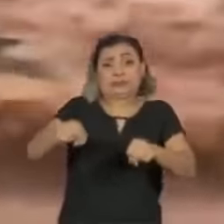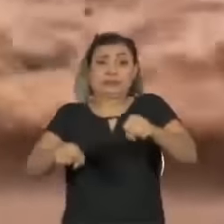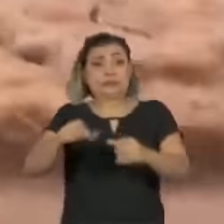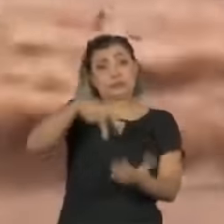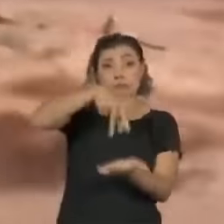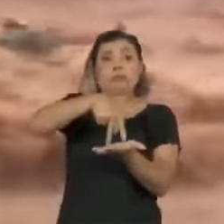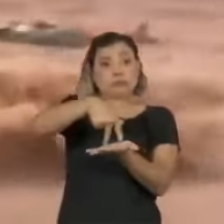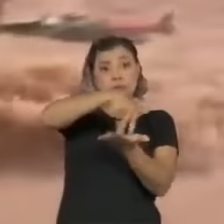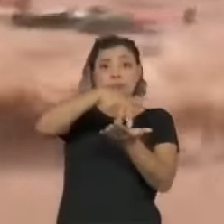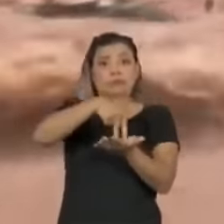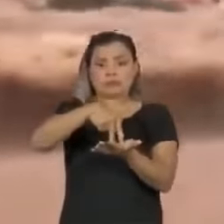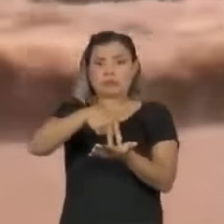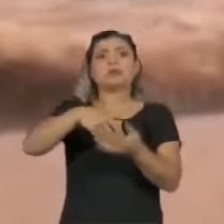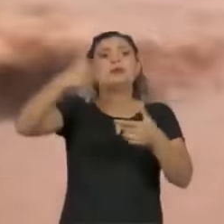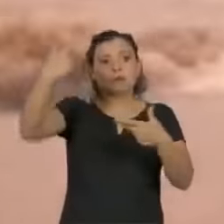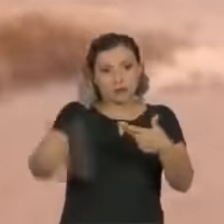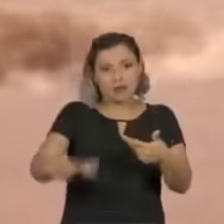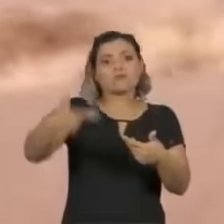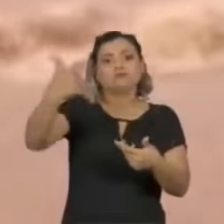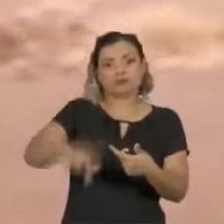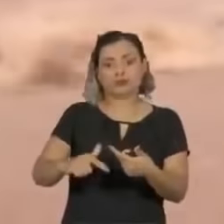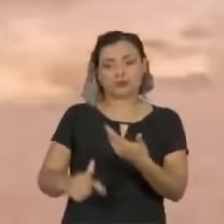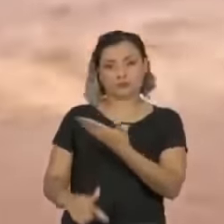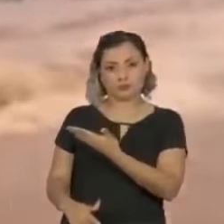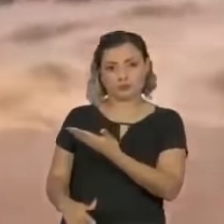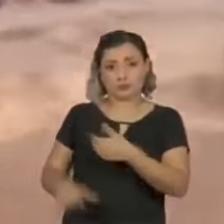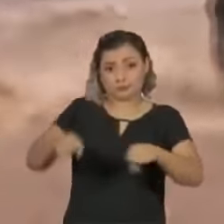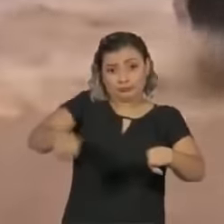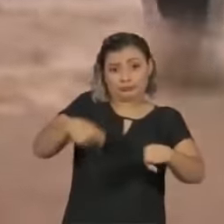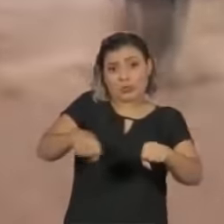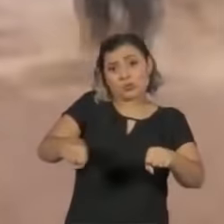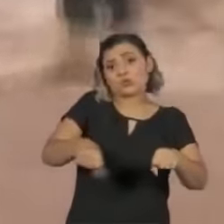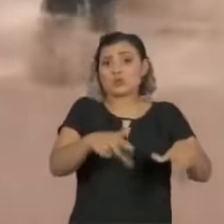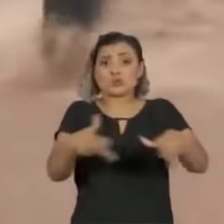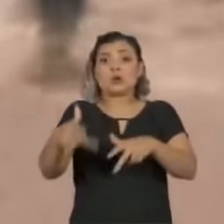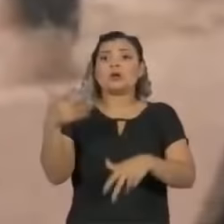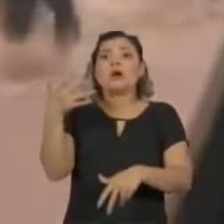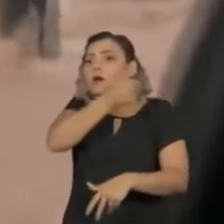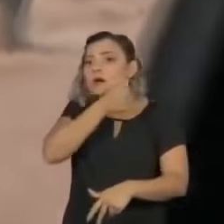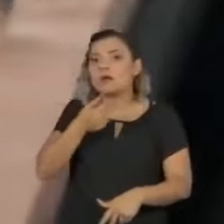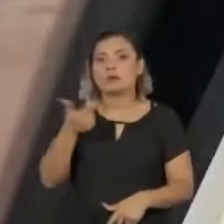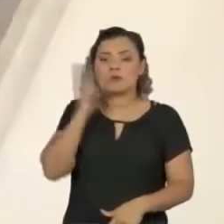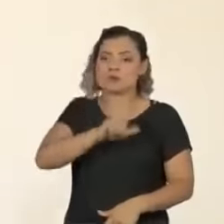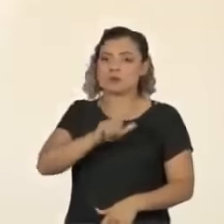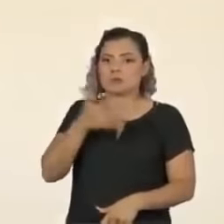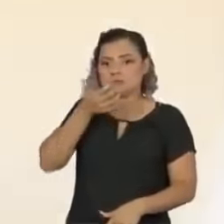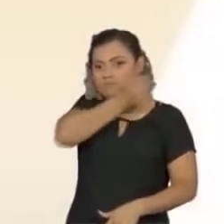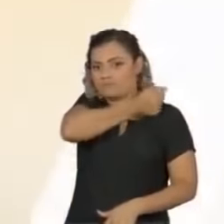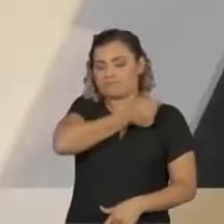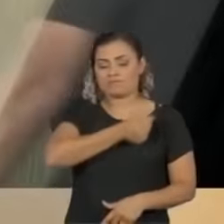equilibrar, mas cai novamente. Em seguida, o motociclista foi resgatado por moradores.